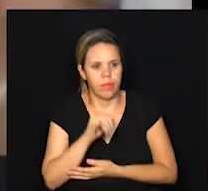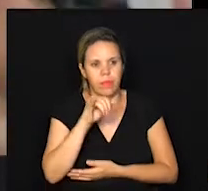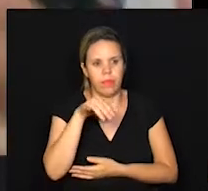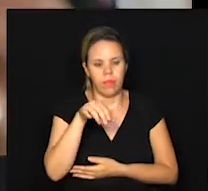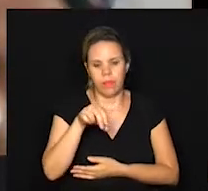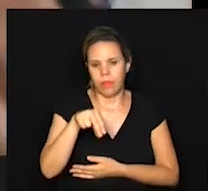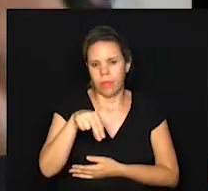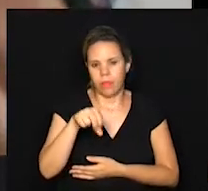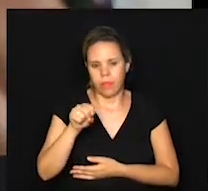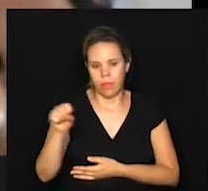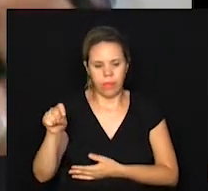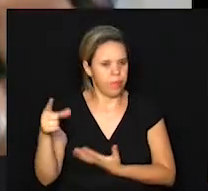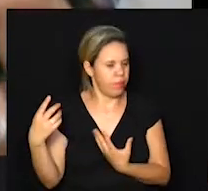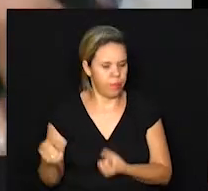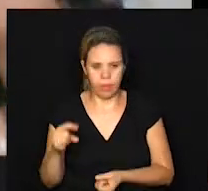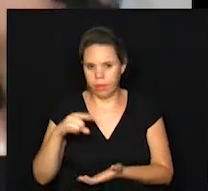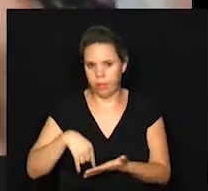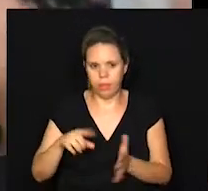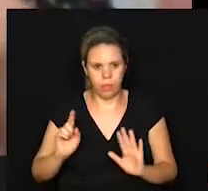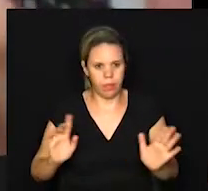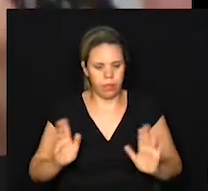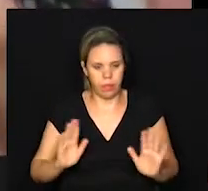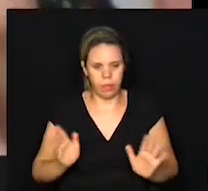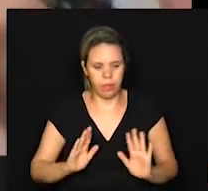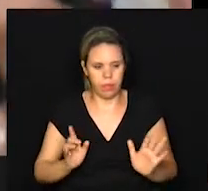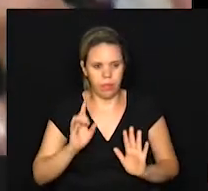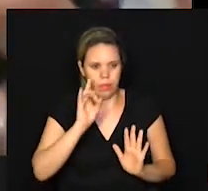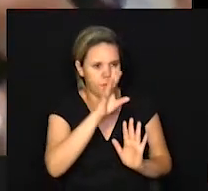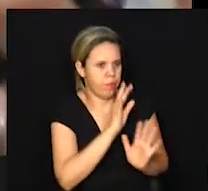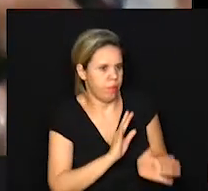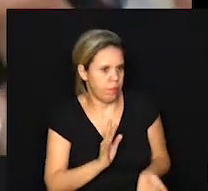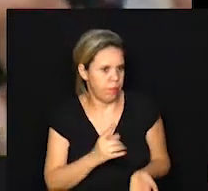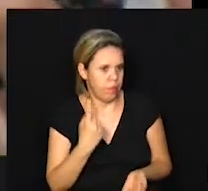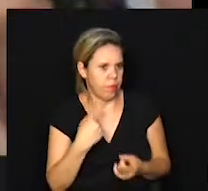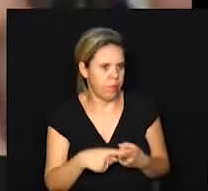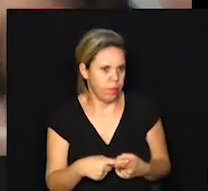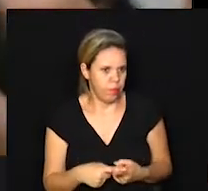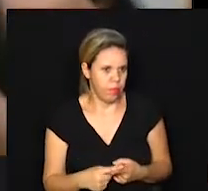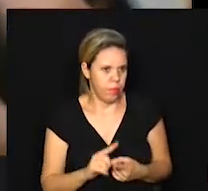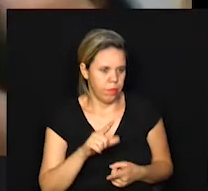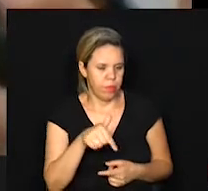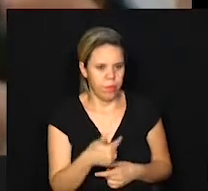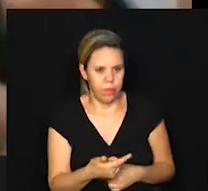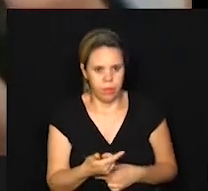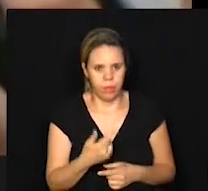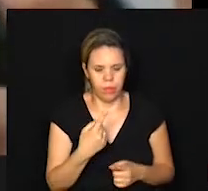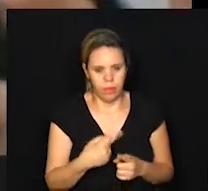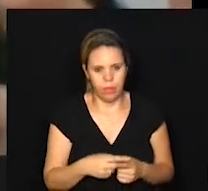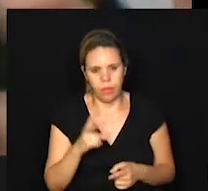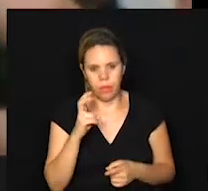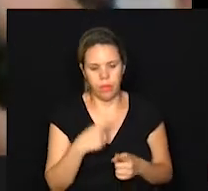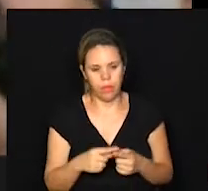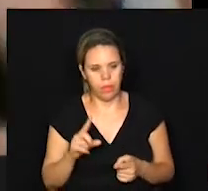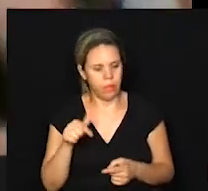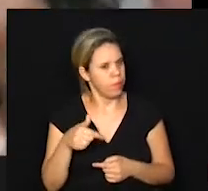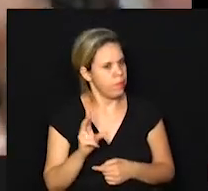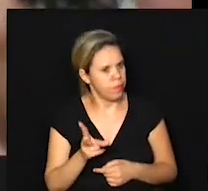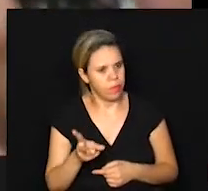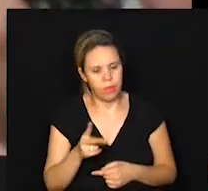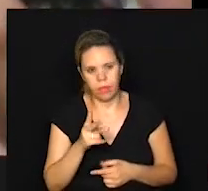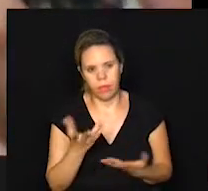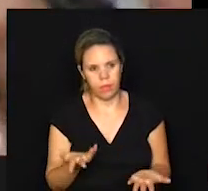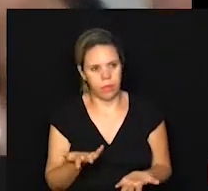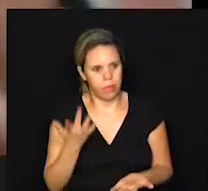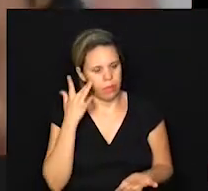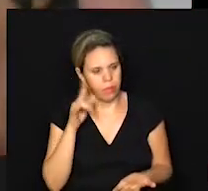não reconhece a documentação. Reconhece a documentação uma vez, aí daí a 5 vezes depois ele